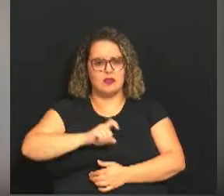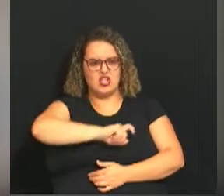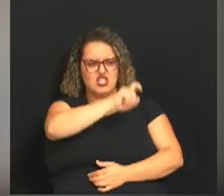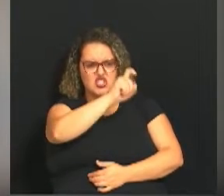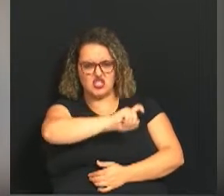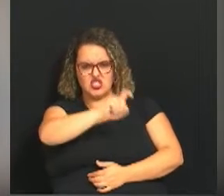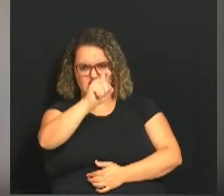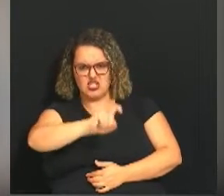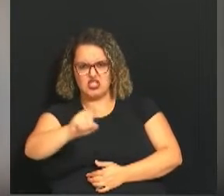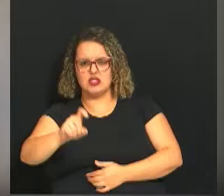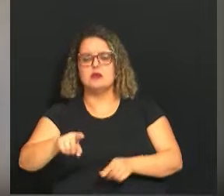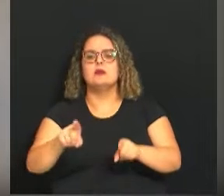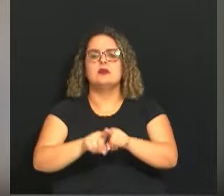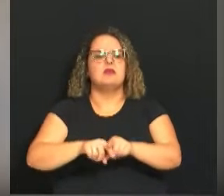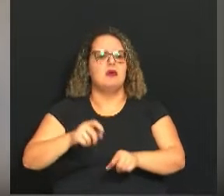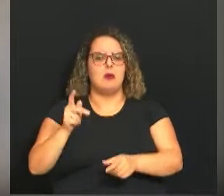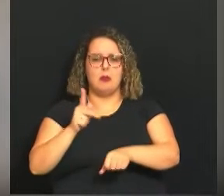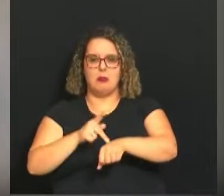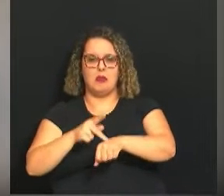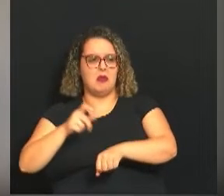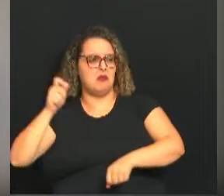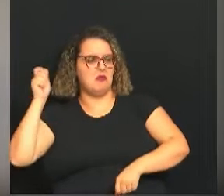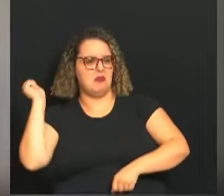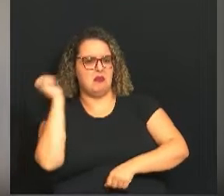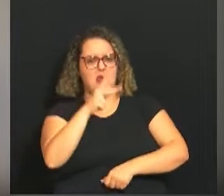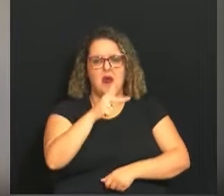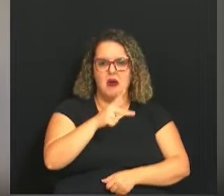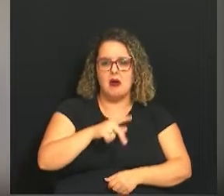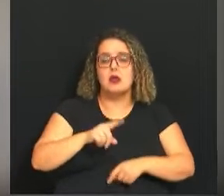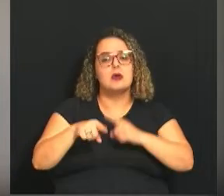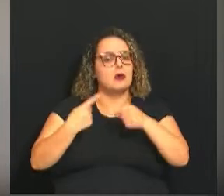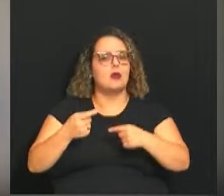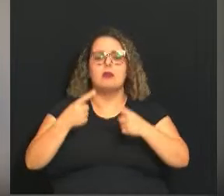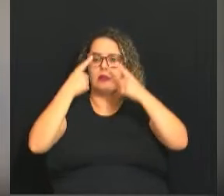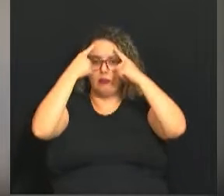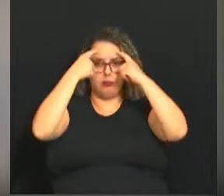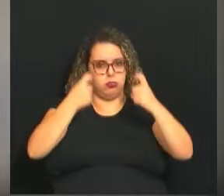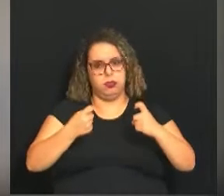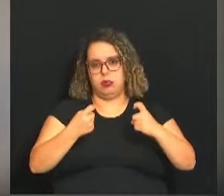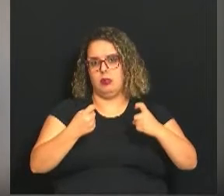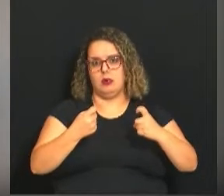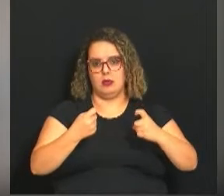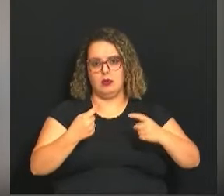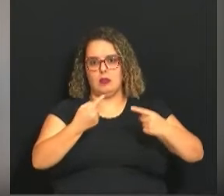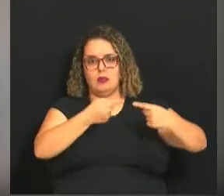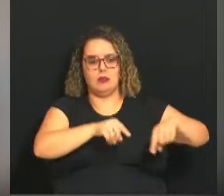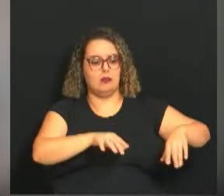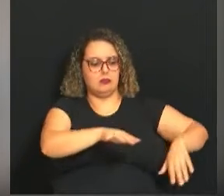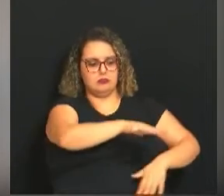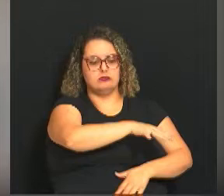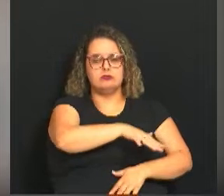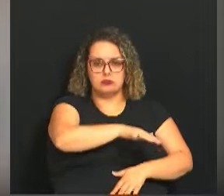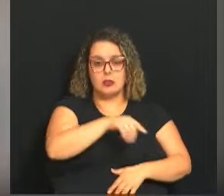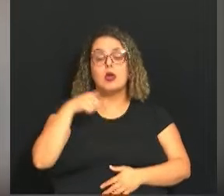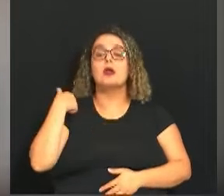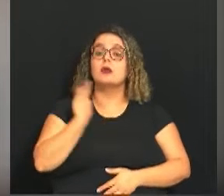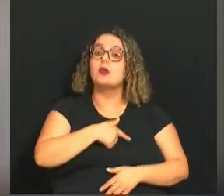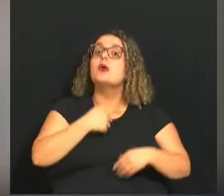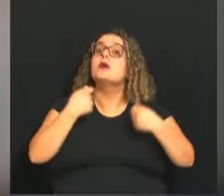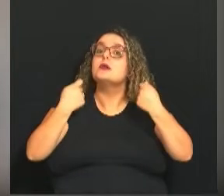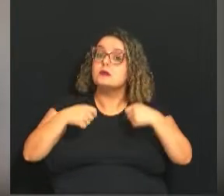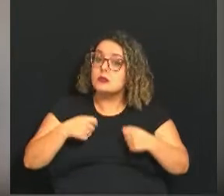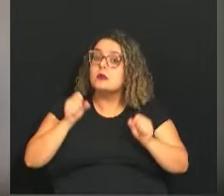vezes jogadas pedras, xixi de gato e várias outras violências contra aqueles espaços. E a gente precisa,